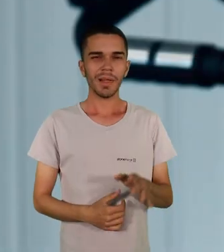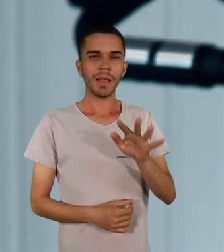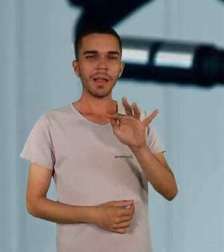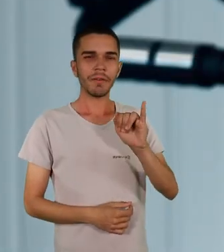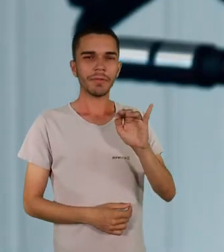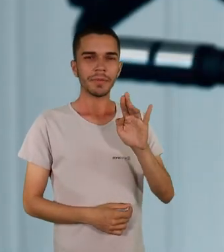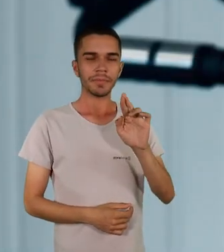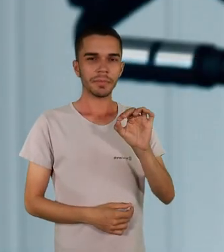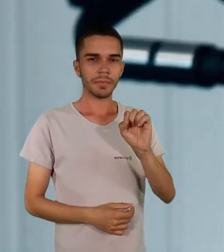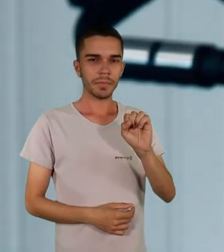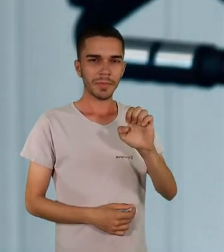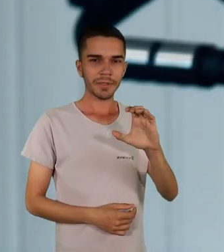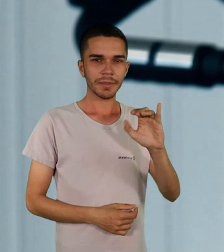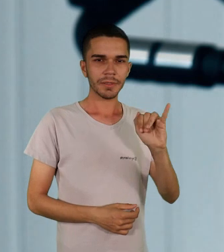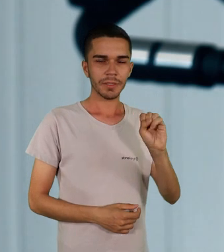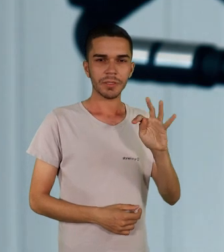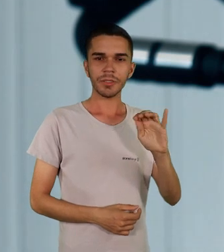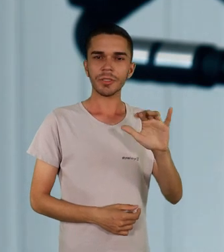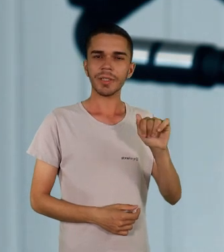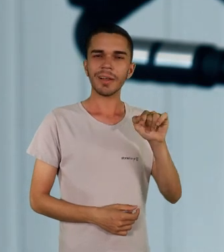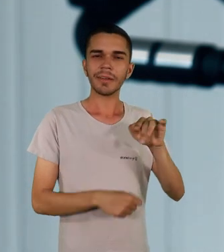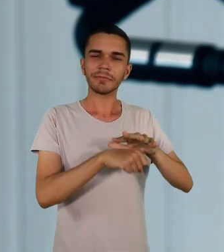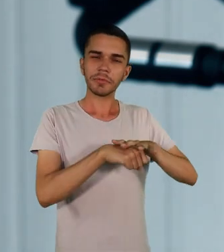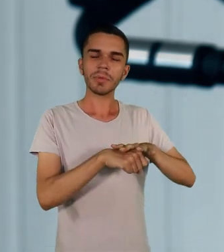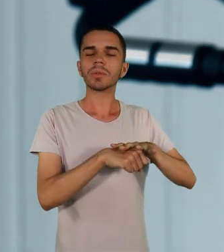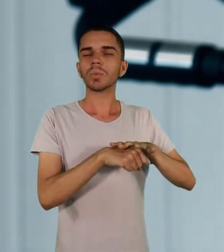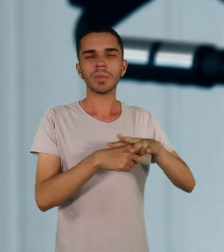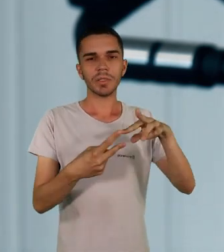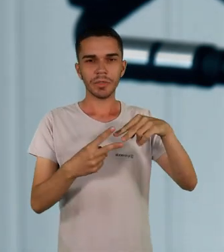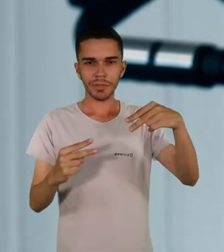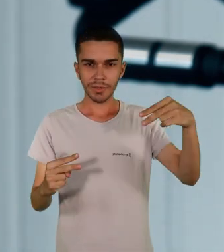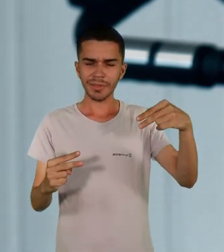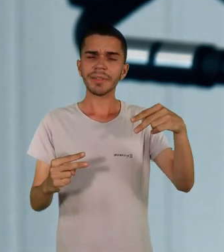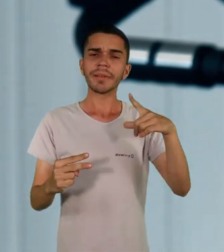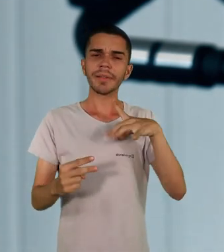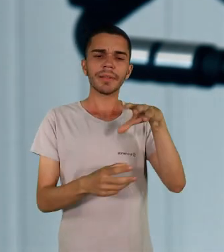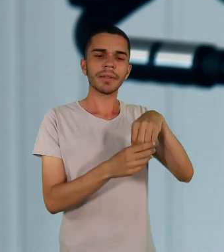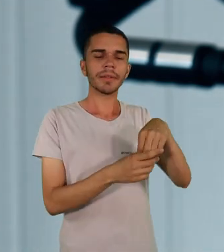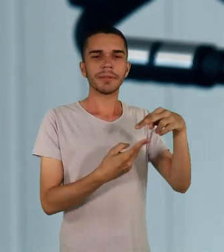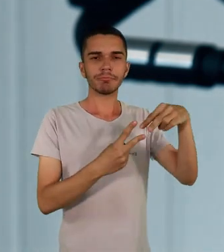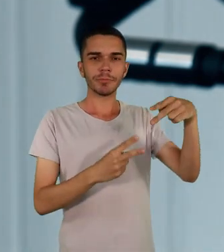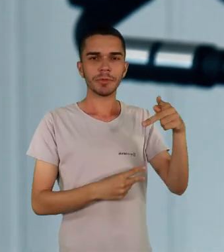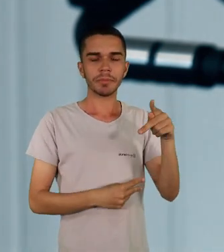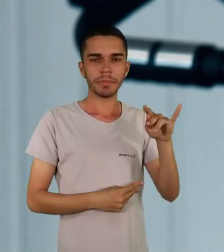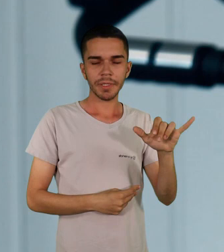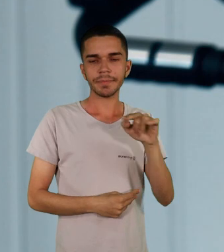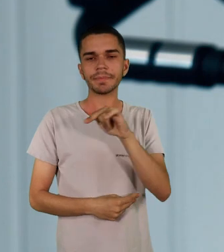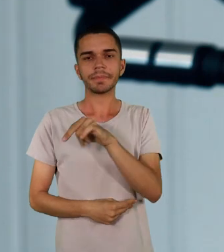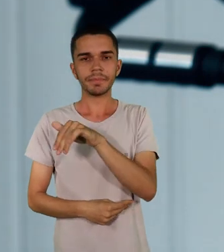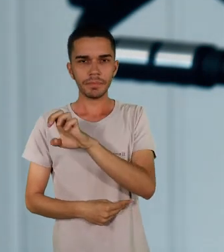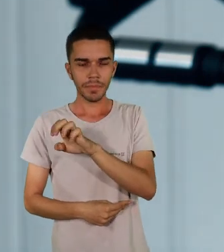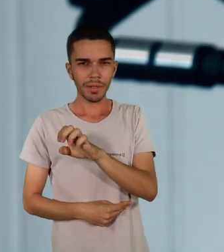fibrose cística, ela é uma doença genética que vem de pai e que vem de mãe. E quando os